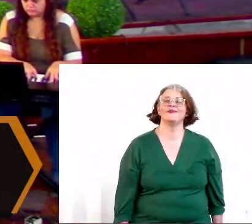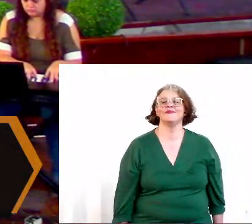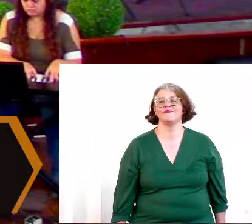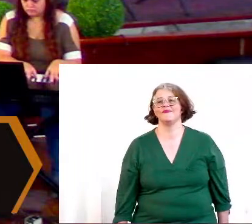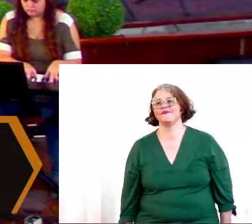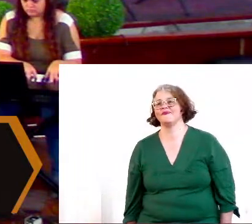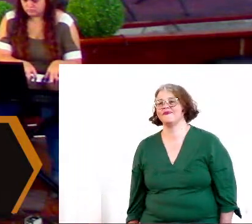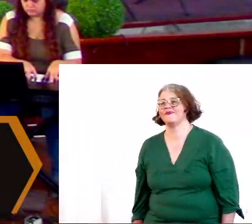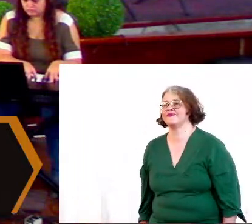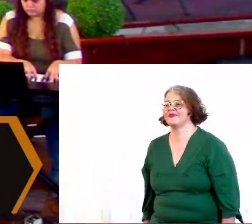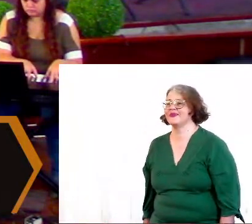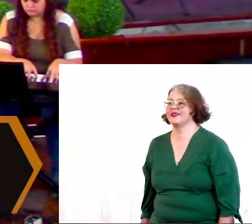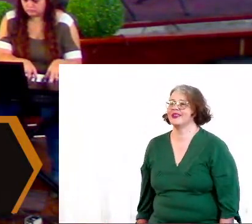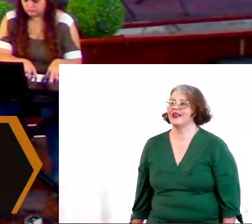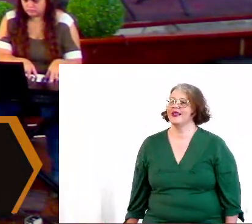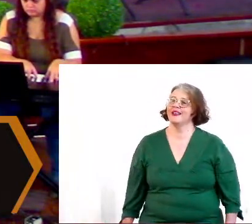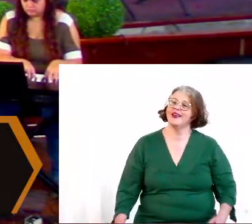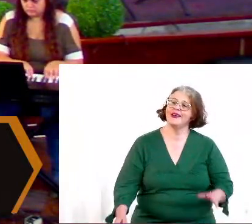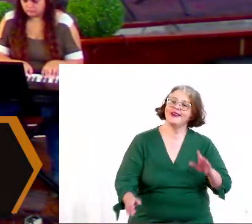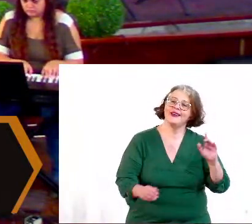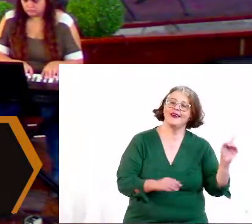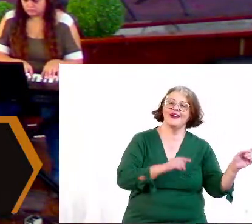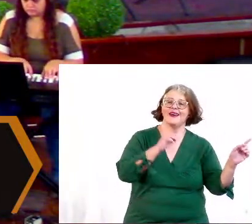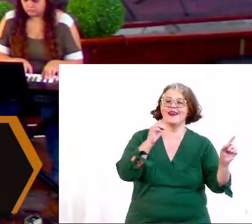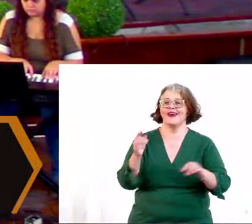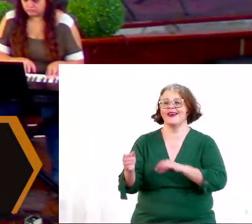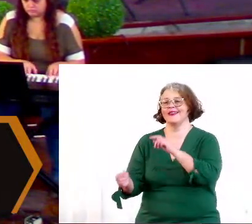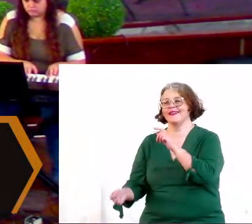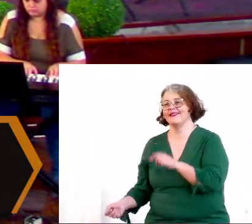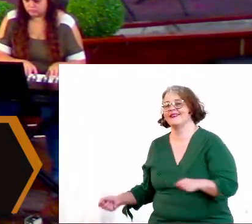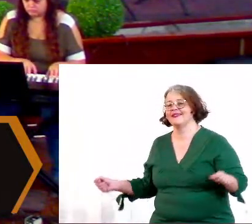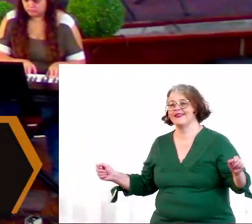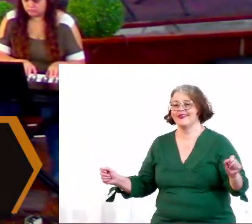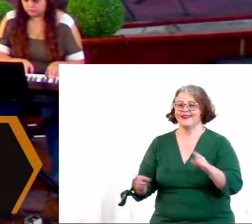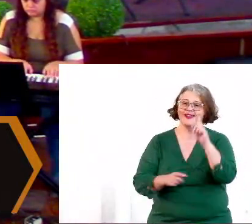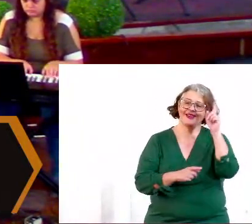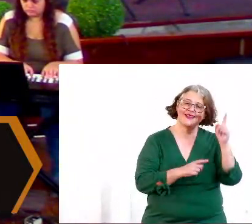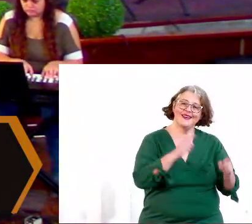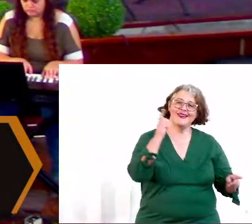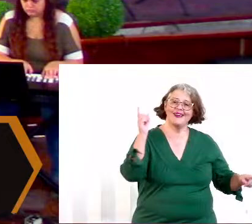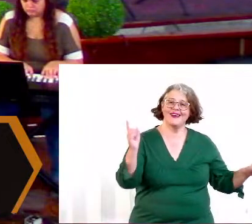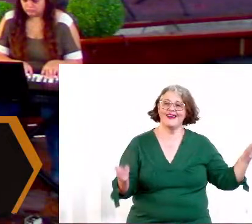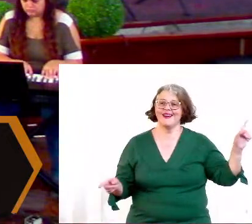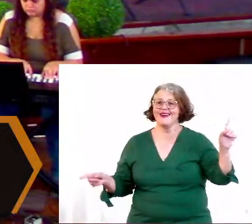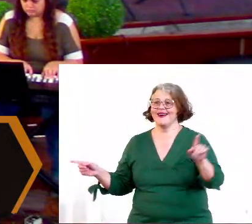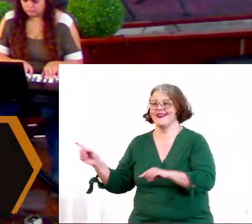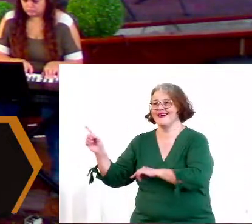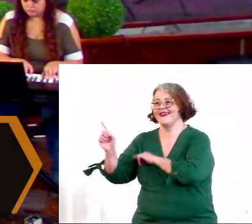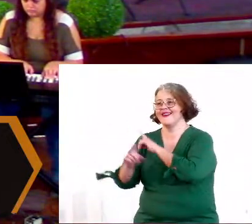aqui. La la la ya, la ya la la